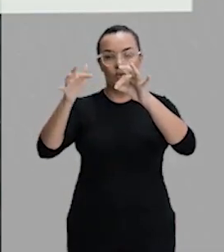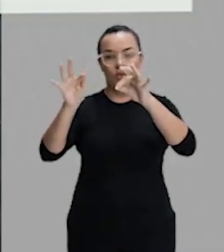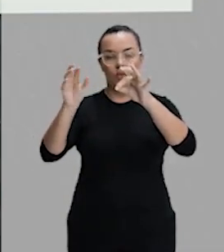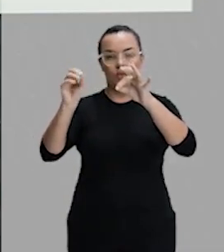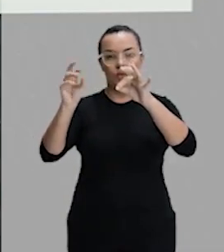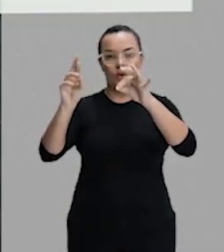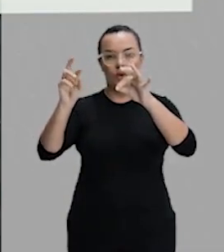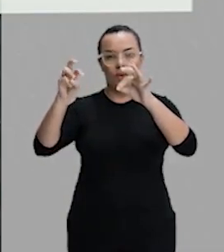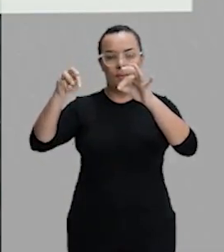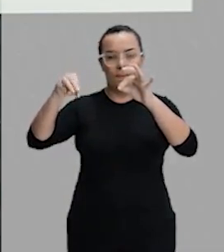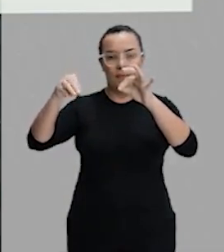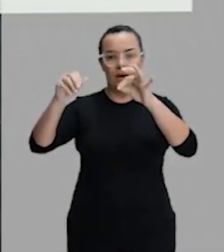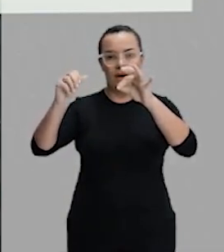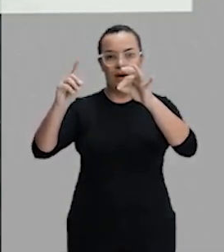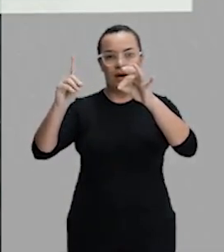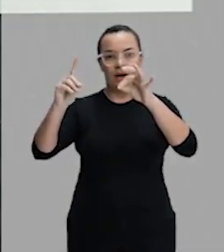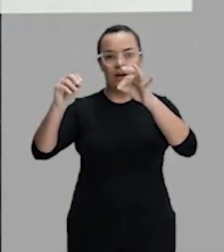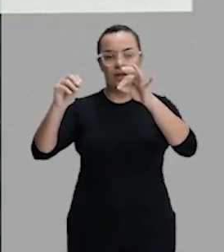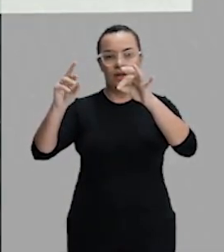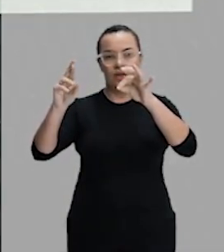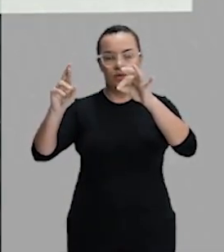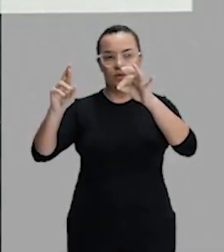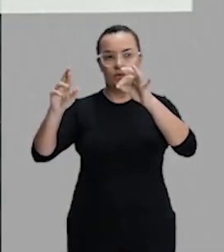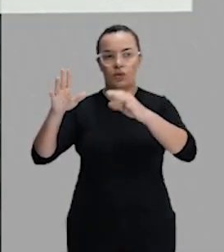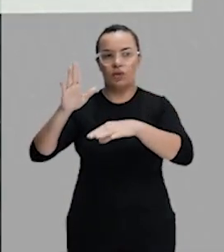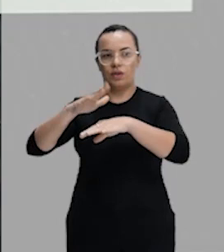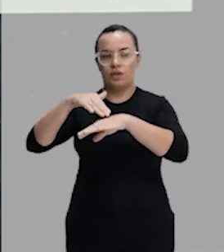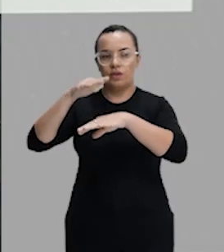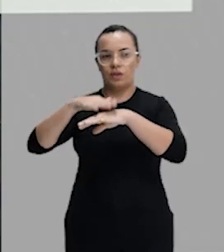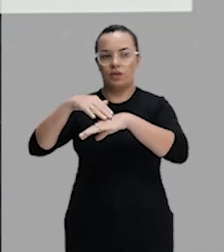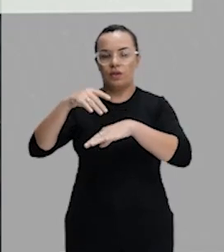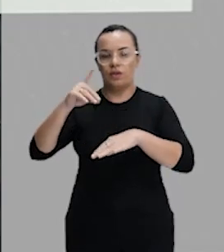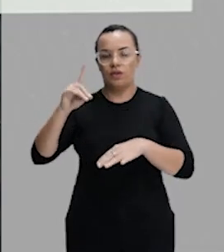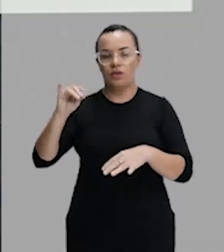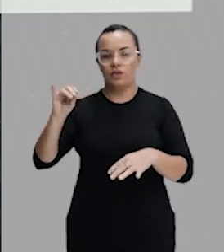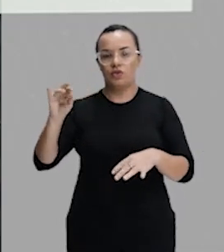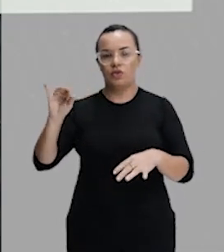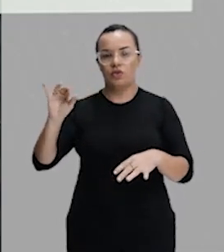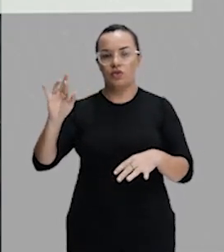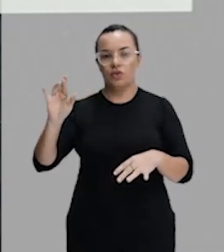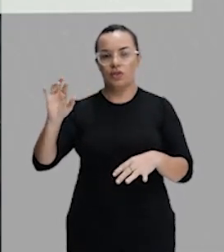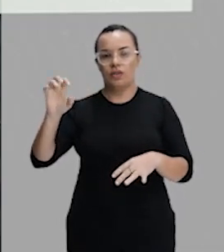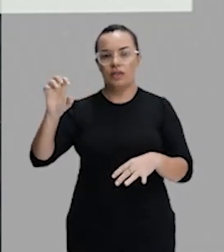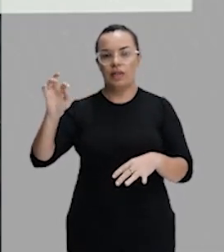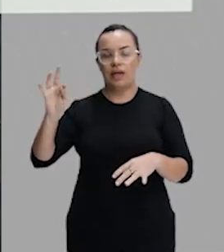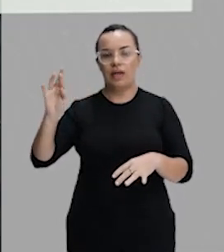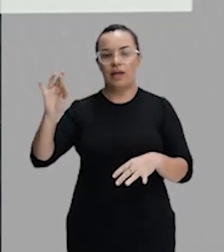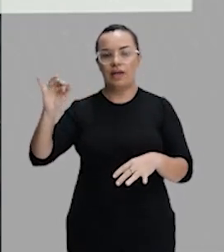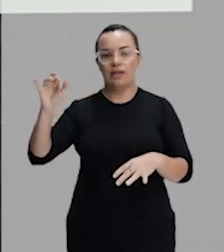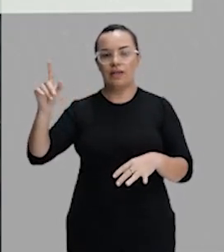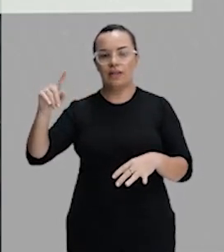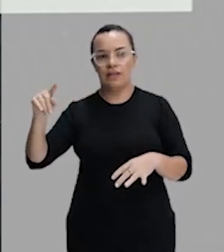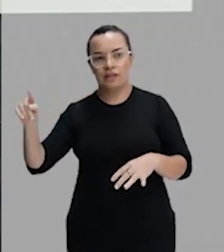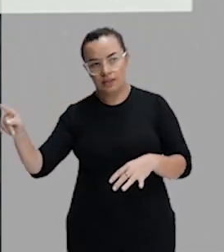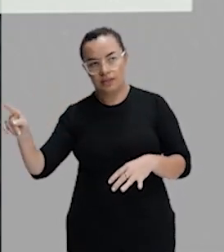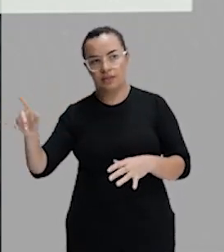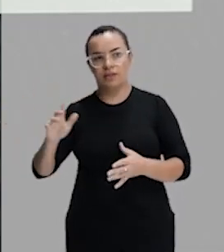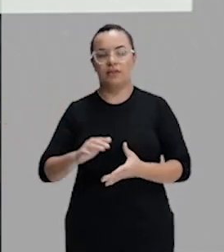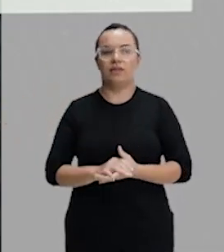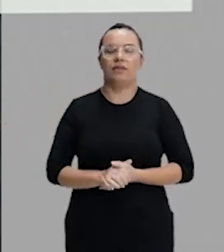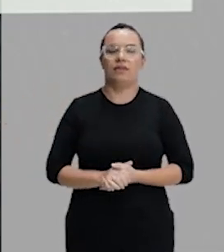chamado de diretriz. Tá? Então, a reta, vou chamar de reta